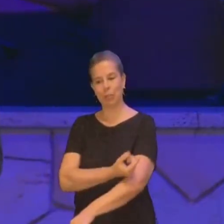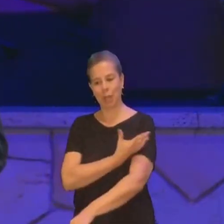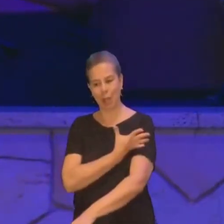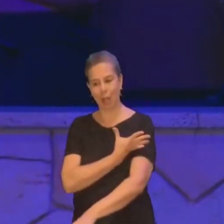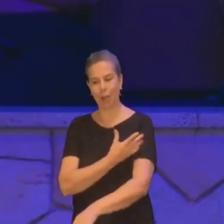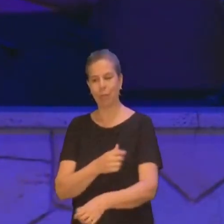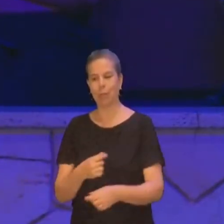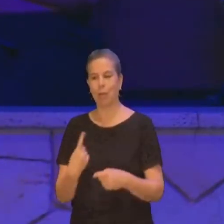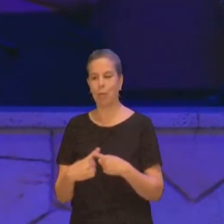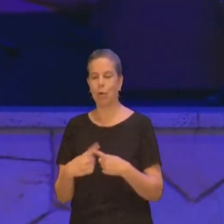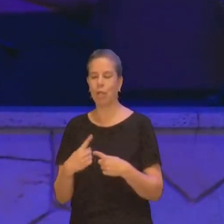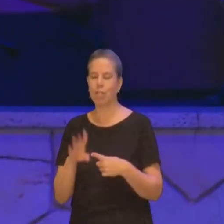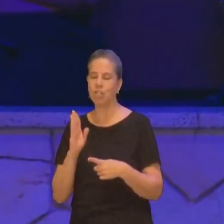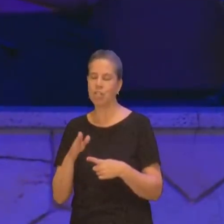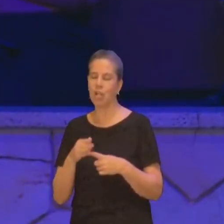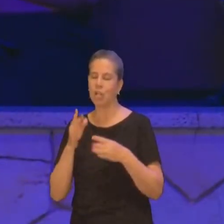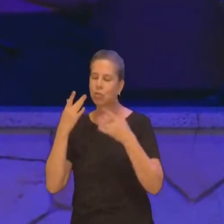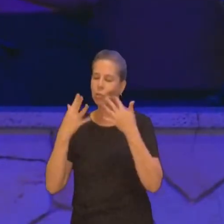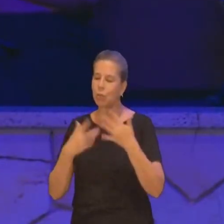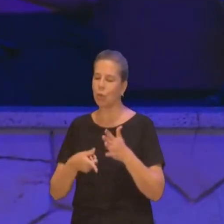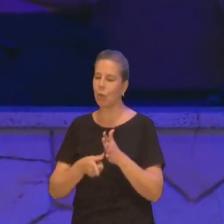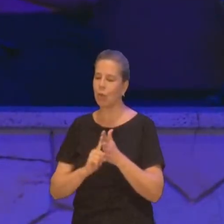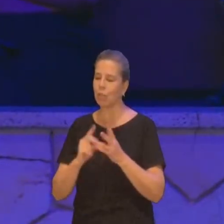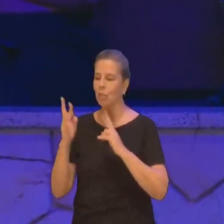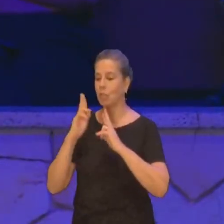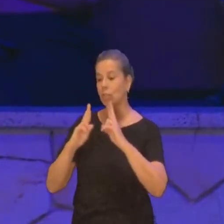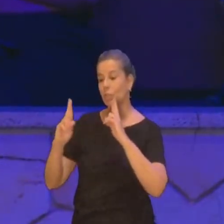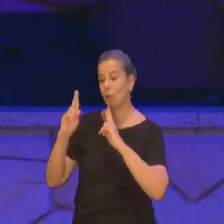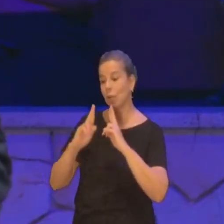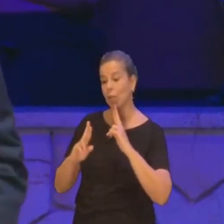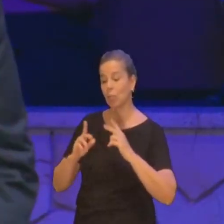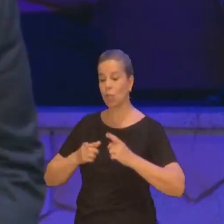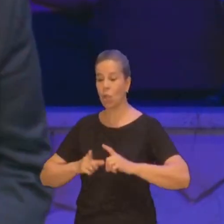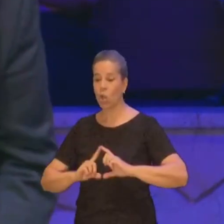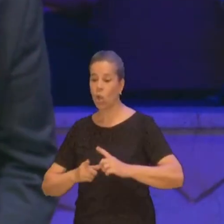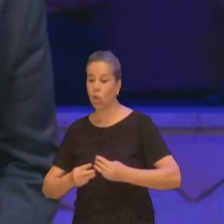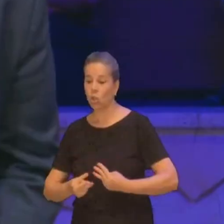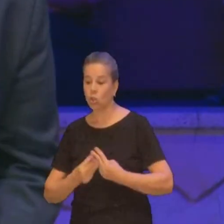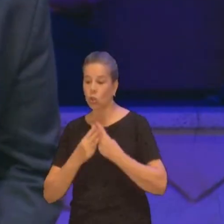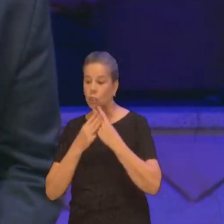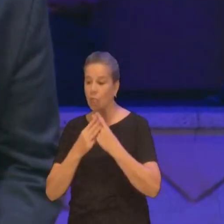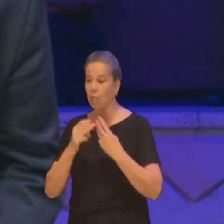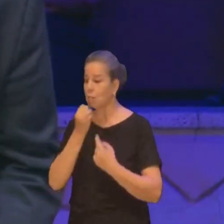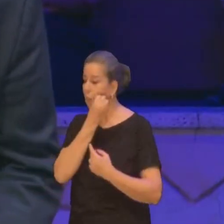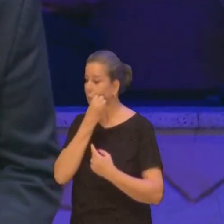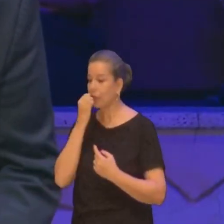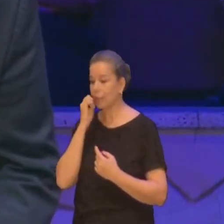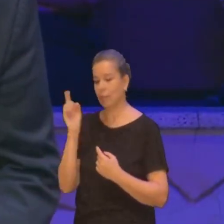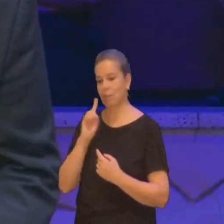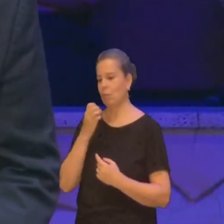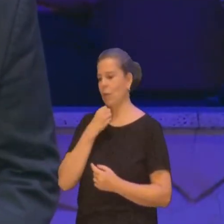porque, como foi dito aqui, o relacionamento entre judeus e samaritanos não era bom. Não era bom.